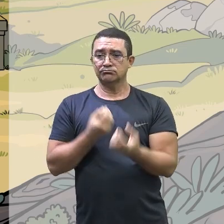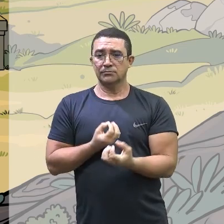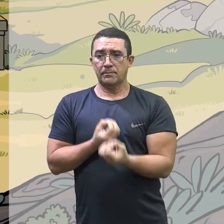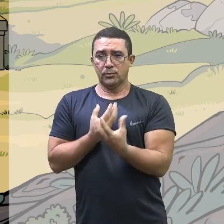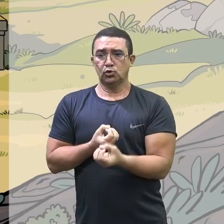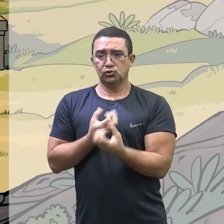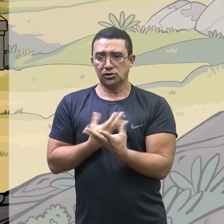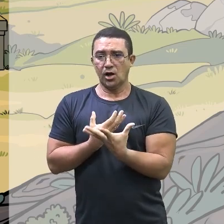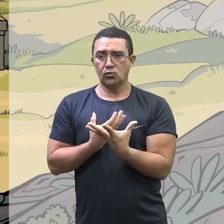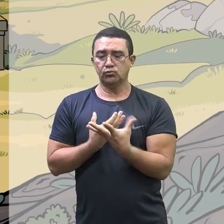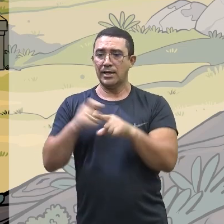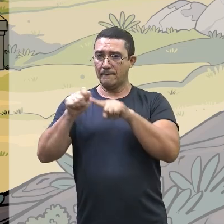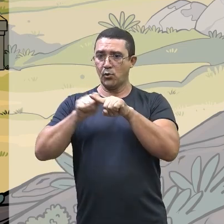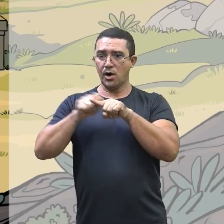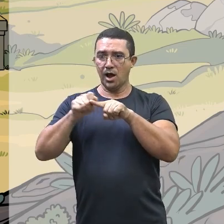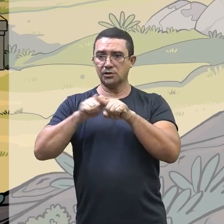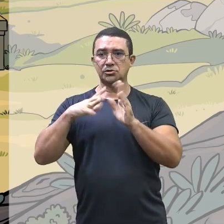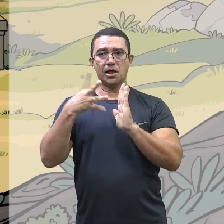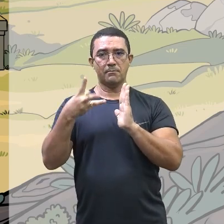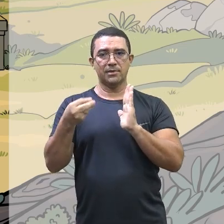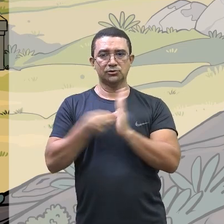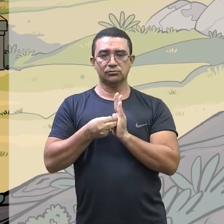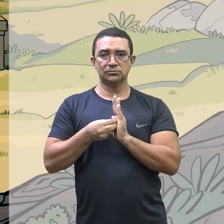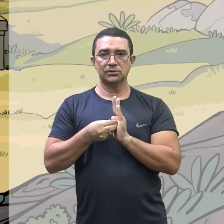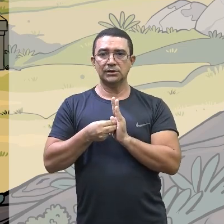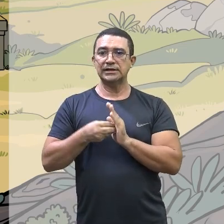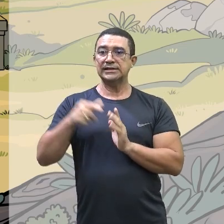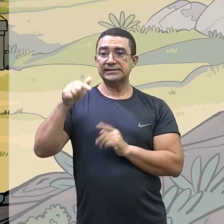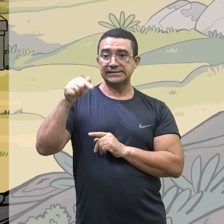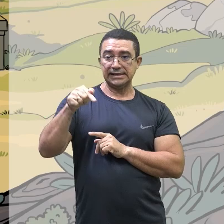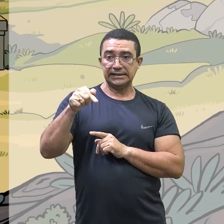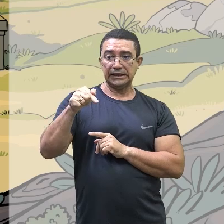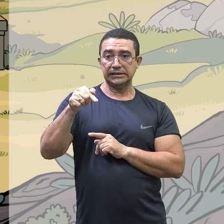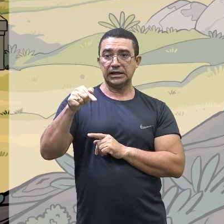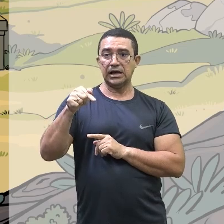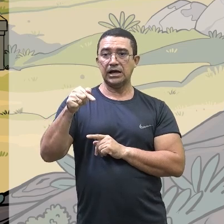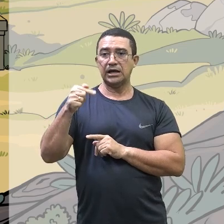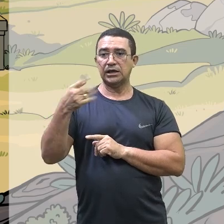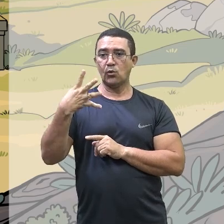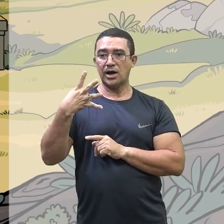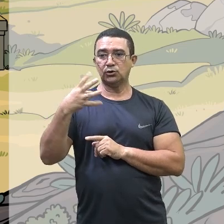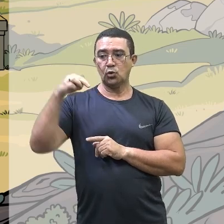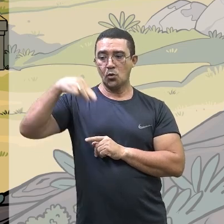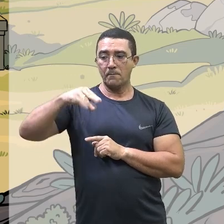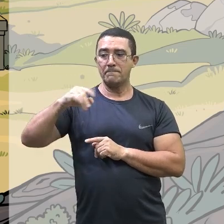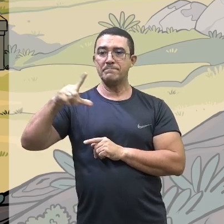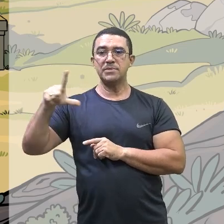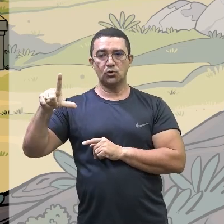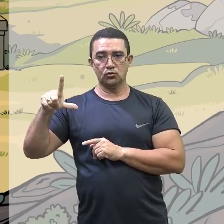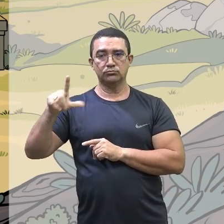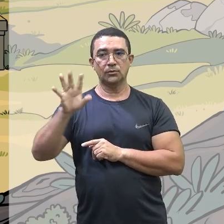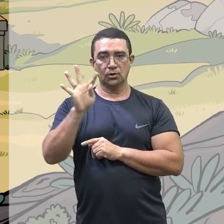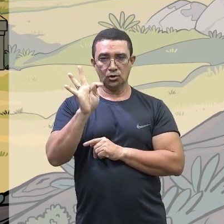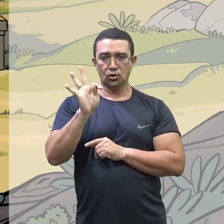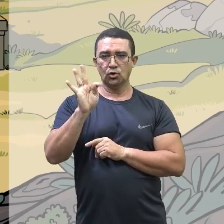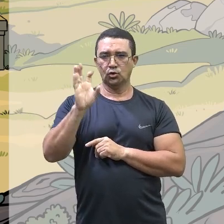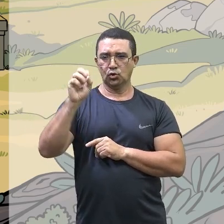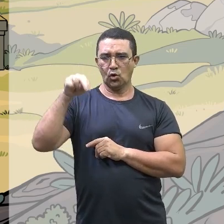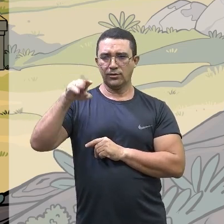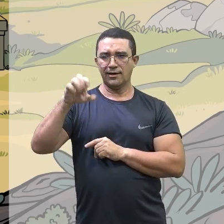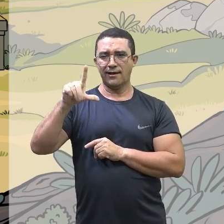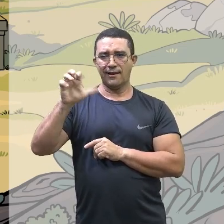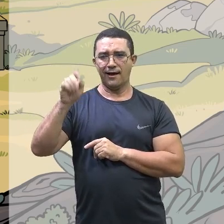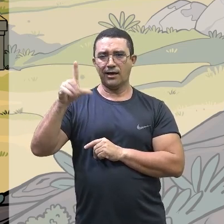borracha da Amazônia chegou a 74 mil toneladas, que já é algo bastante